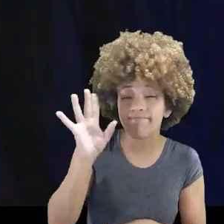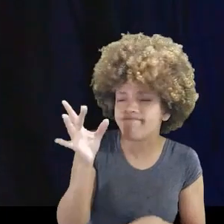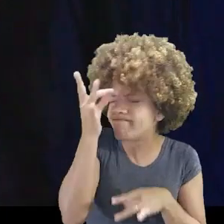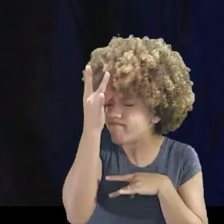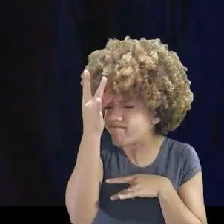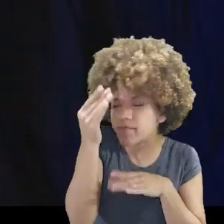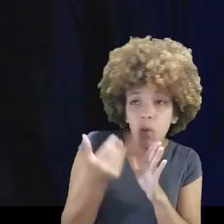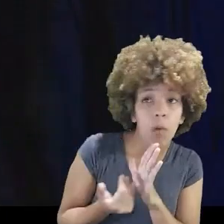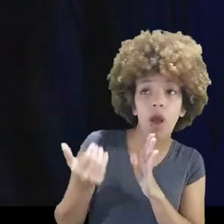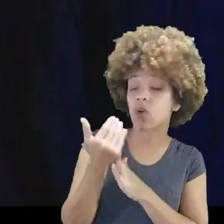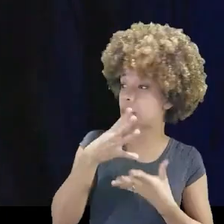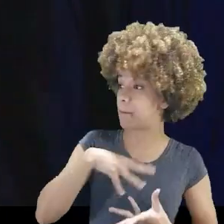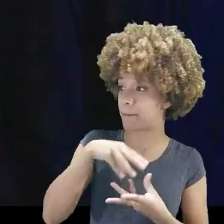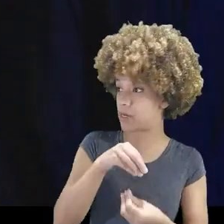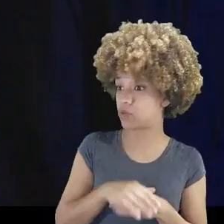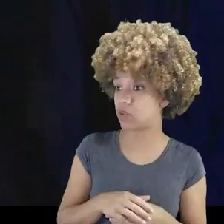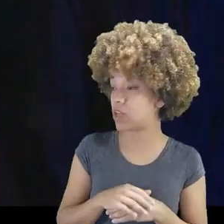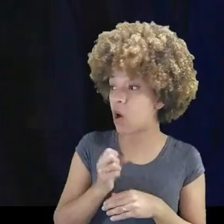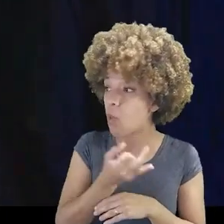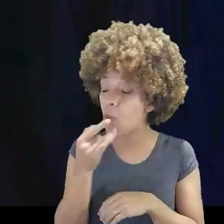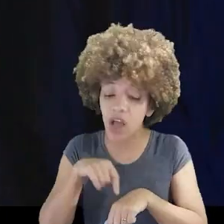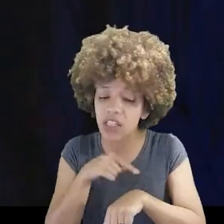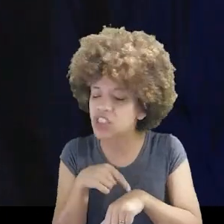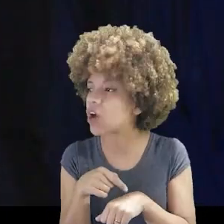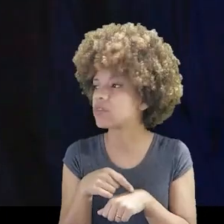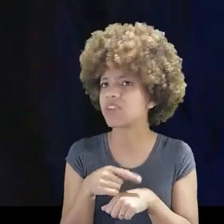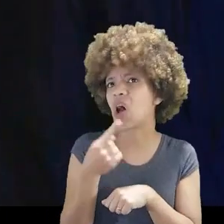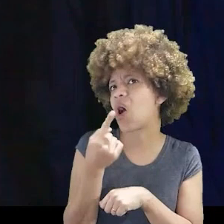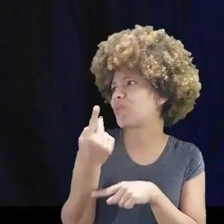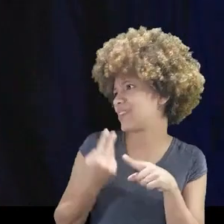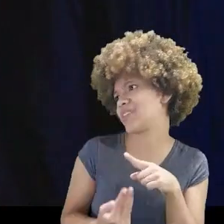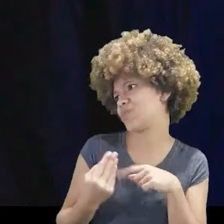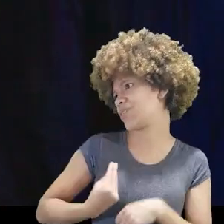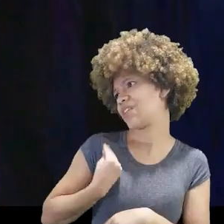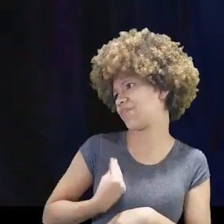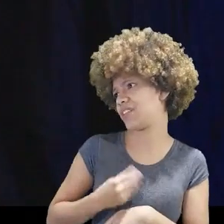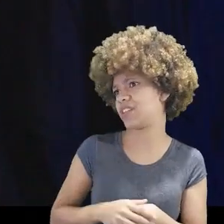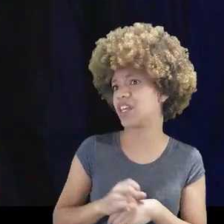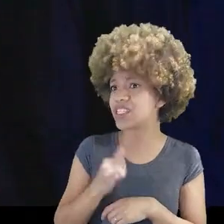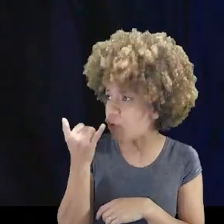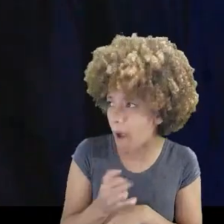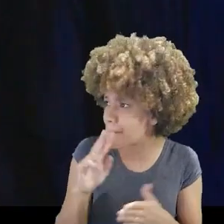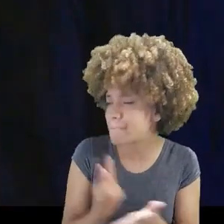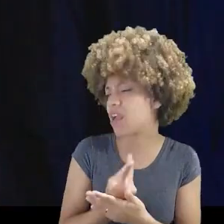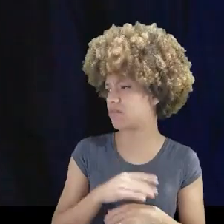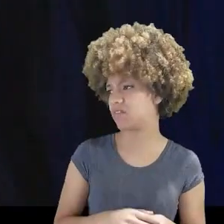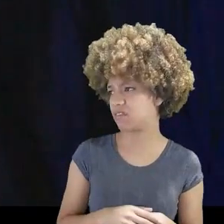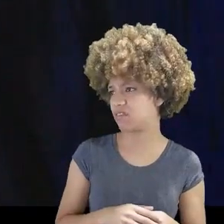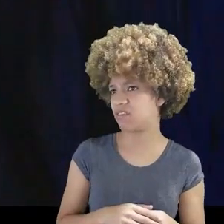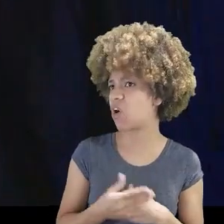alguma coisa maior para tua alma noites você dorme quantas horas por dia você dorme um terço da tua vida e se essa intenção uma merda